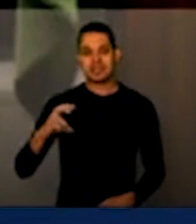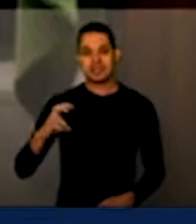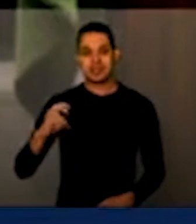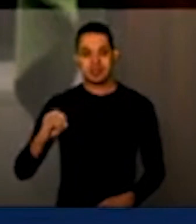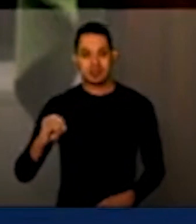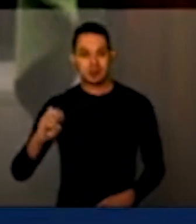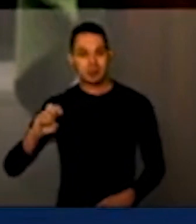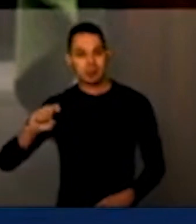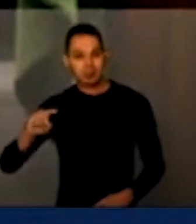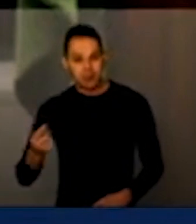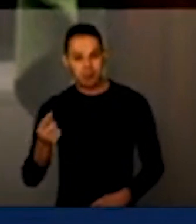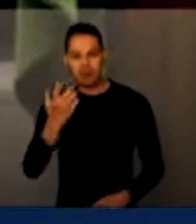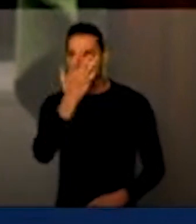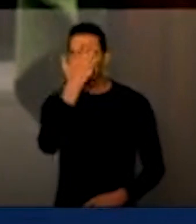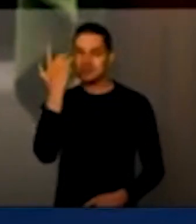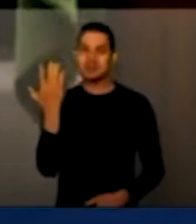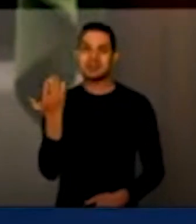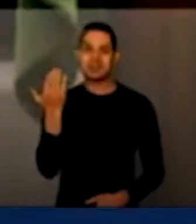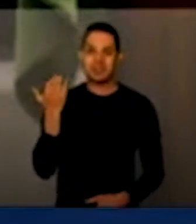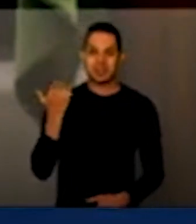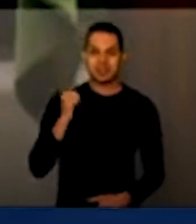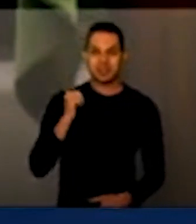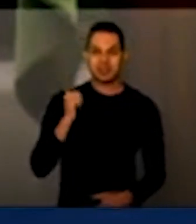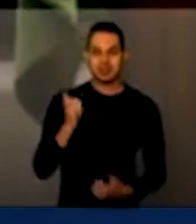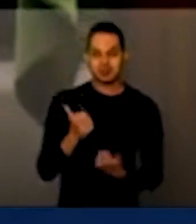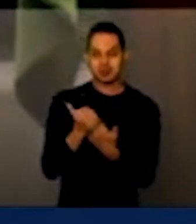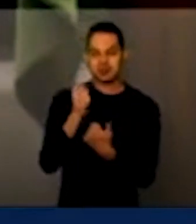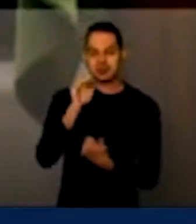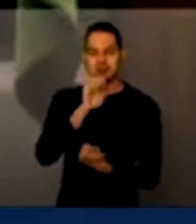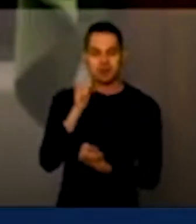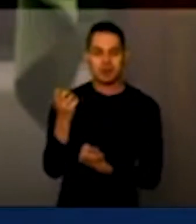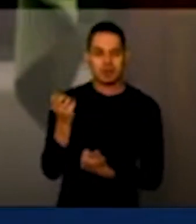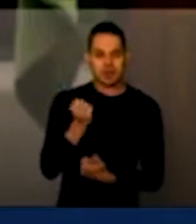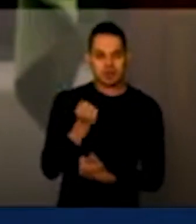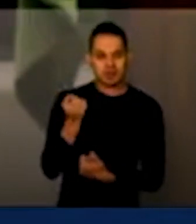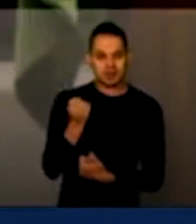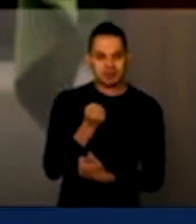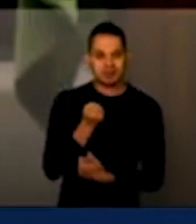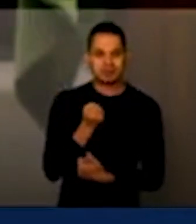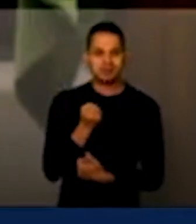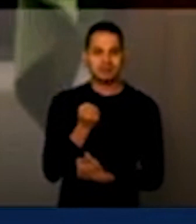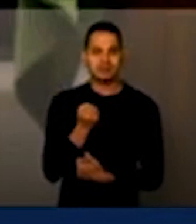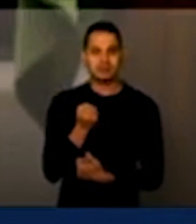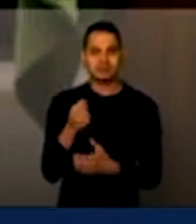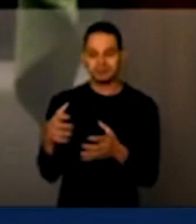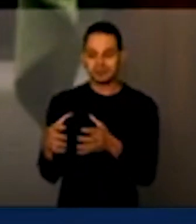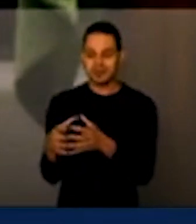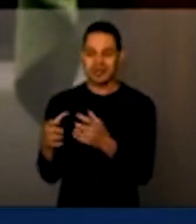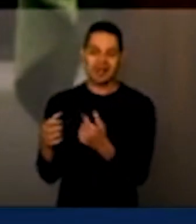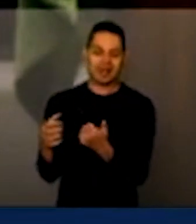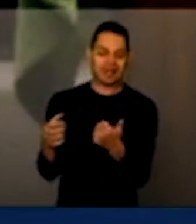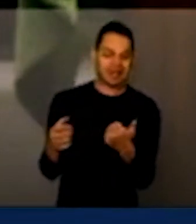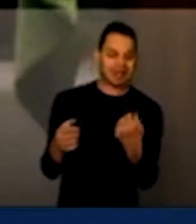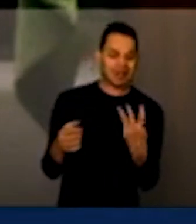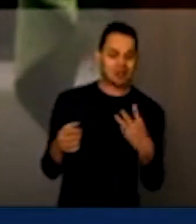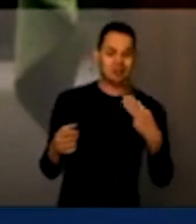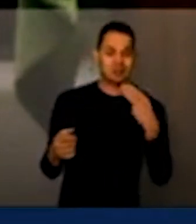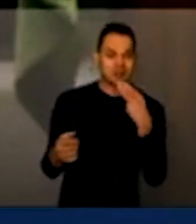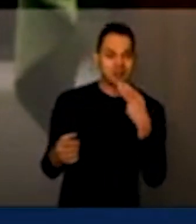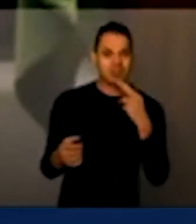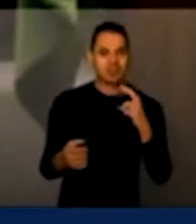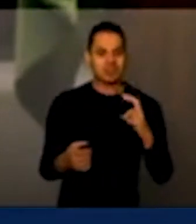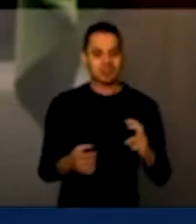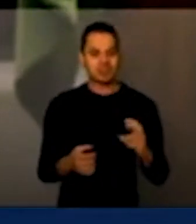mil pessoas que recebiam o auxílio emergencial apenas 14 milhões